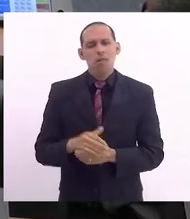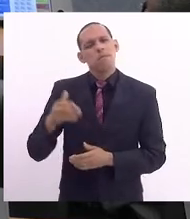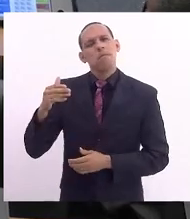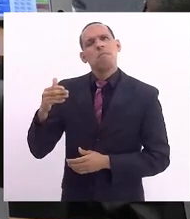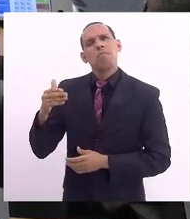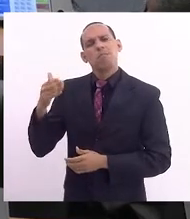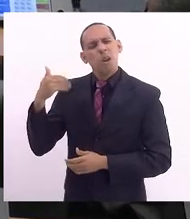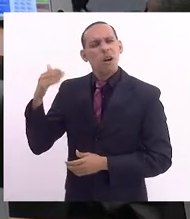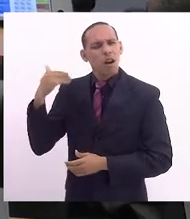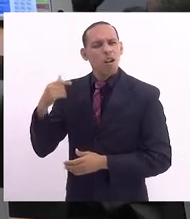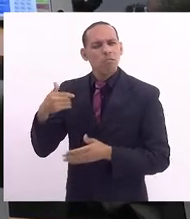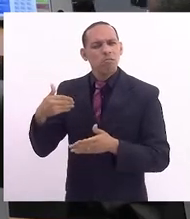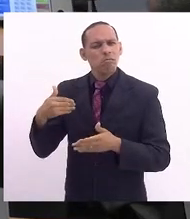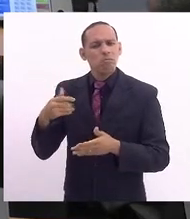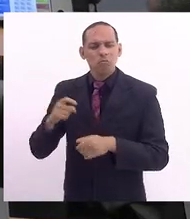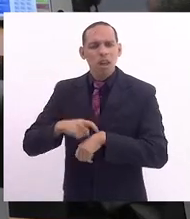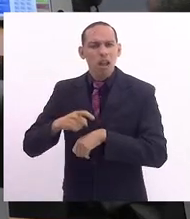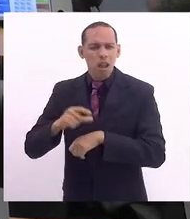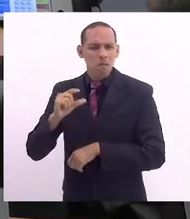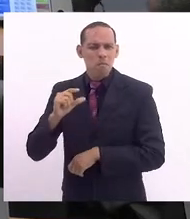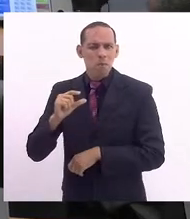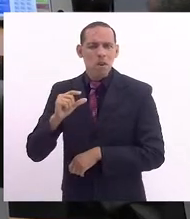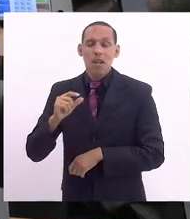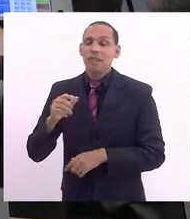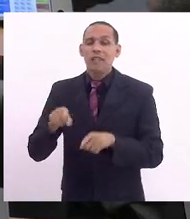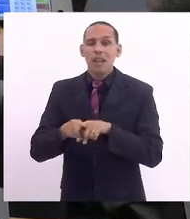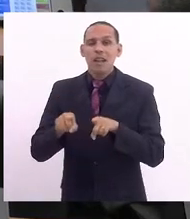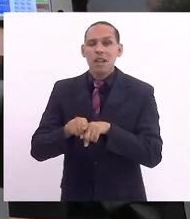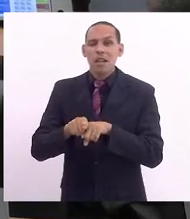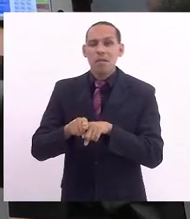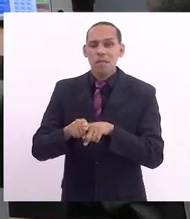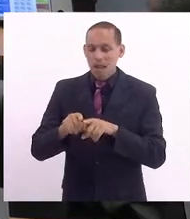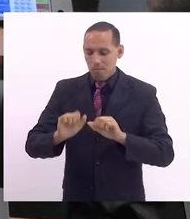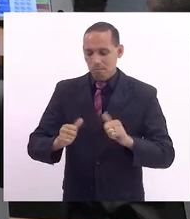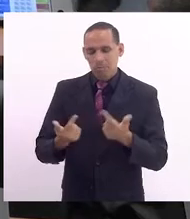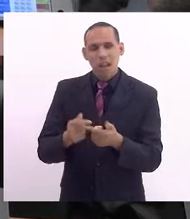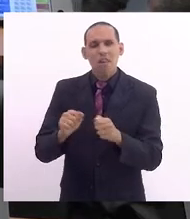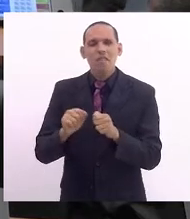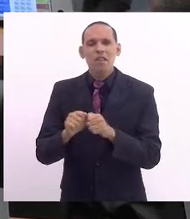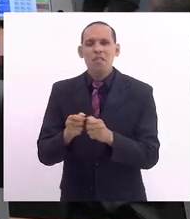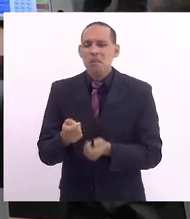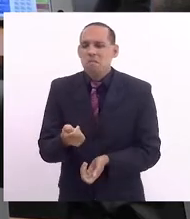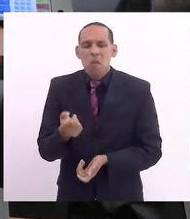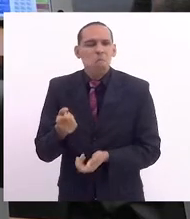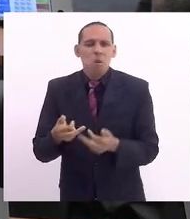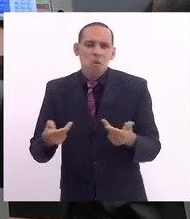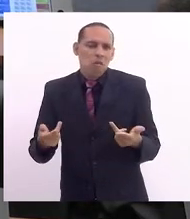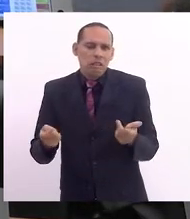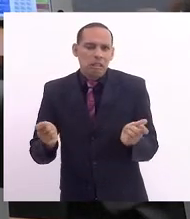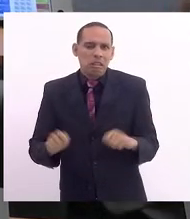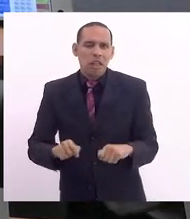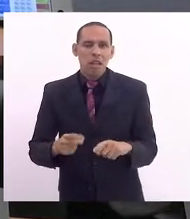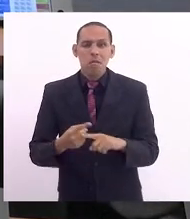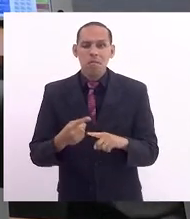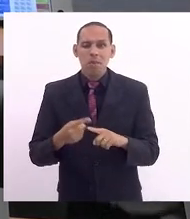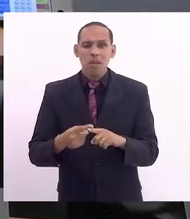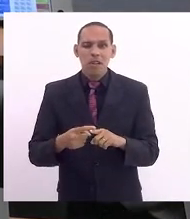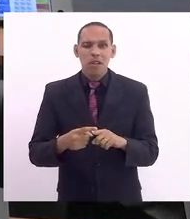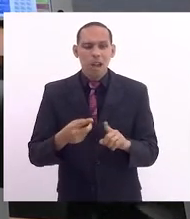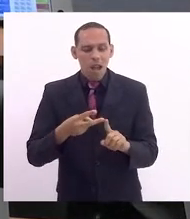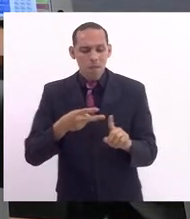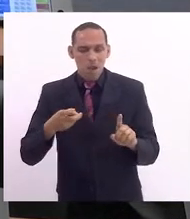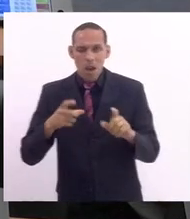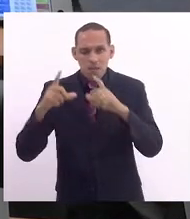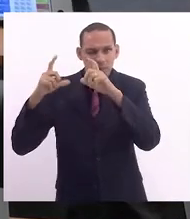Casa Legislativa aqui estadual possa fazer para mudar o quadro do reconhecimento fotográfico, haja vista que,